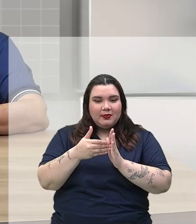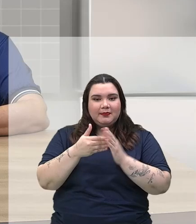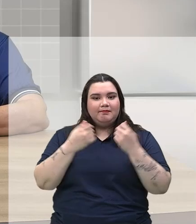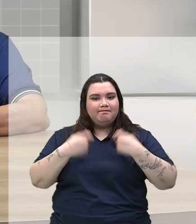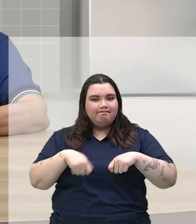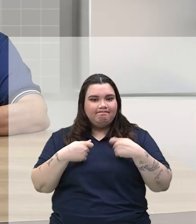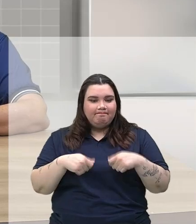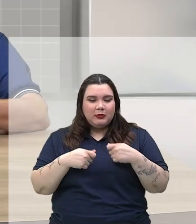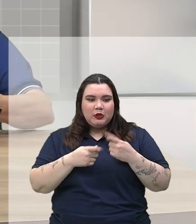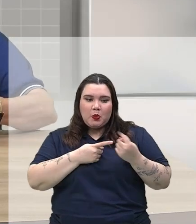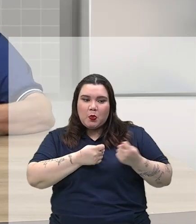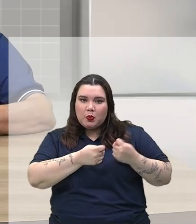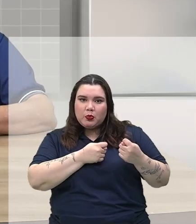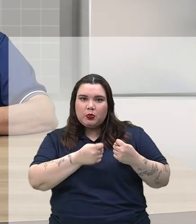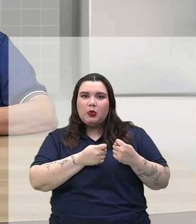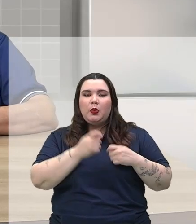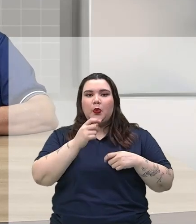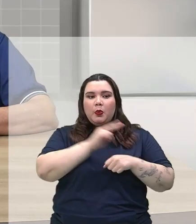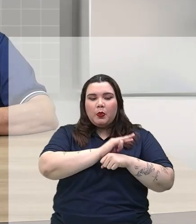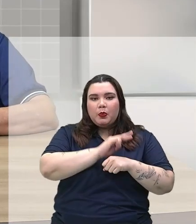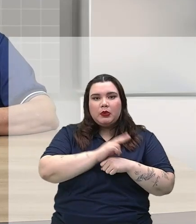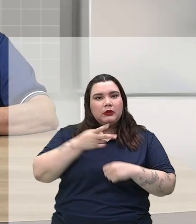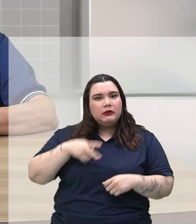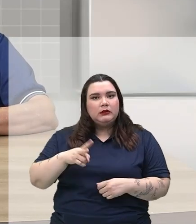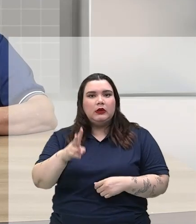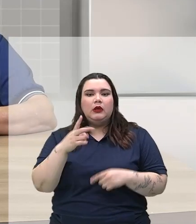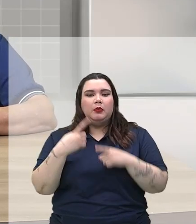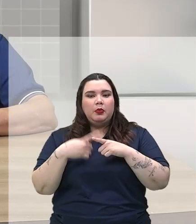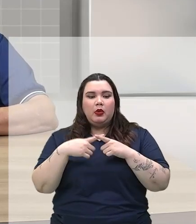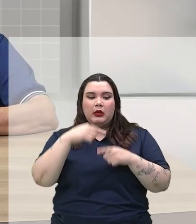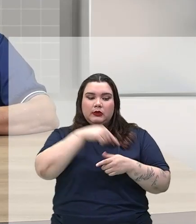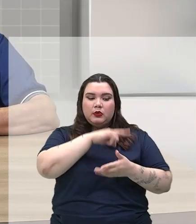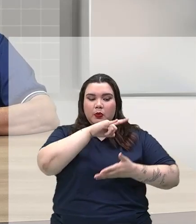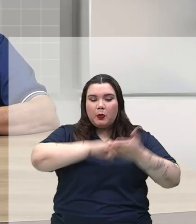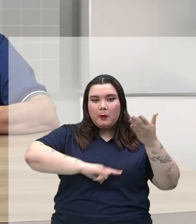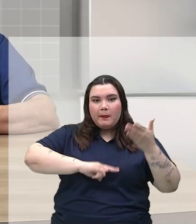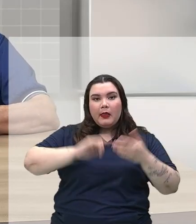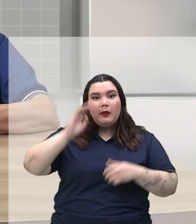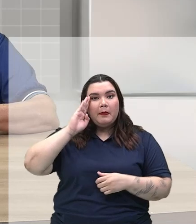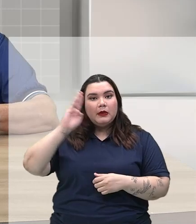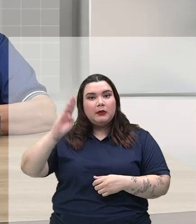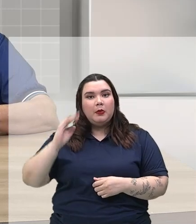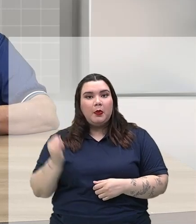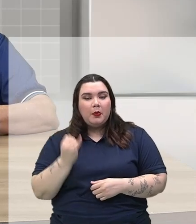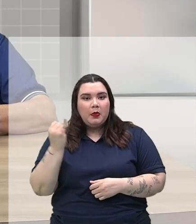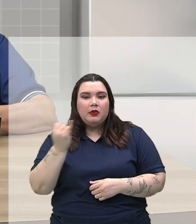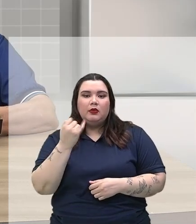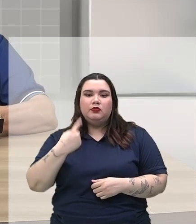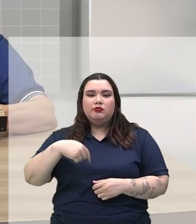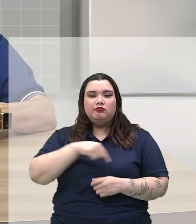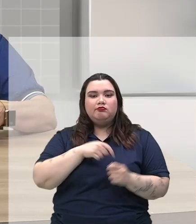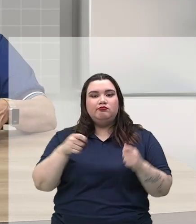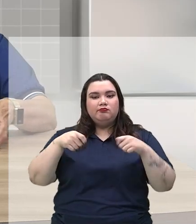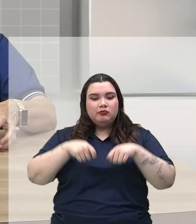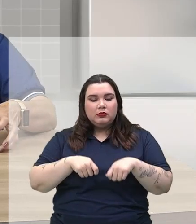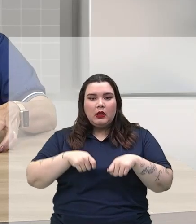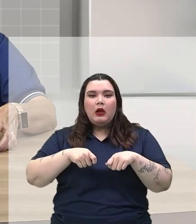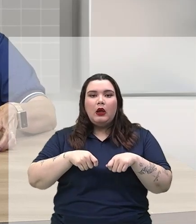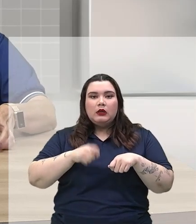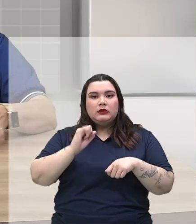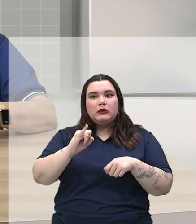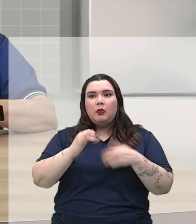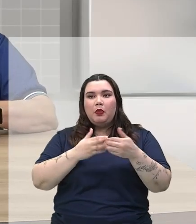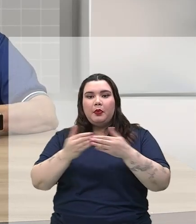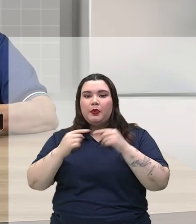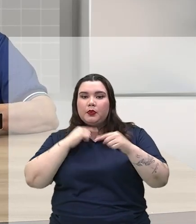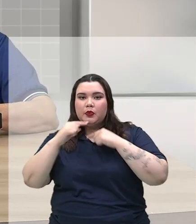estar embaixo também do nosso braço, dentro da nossa bolsa, porque é ele que nos faz caminhar durante o período da oferta do